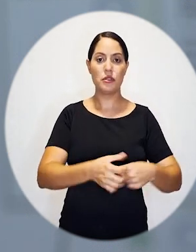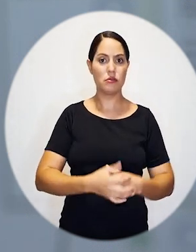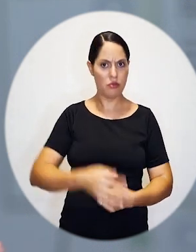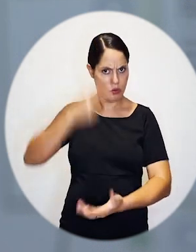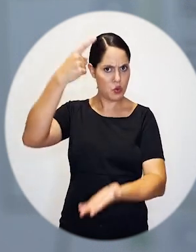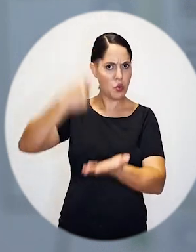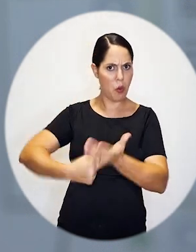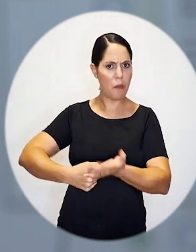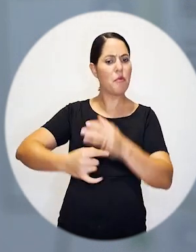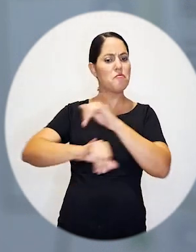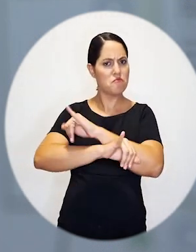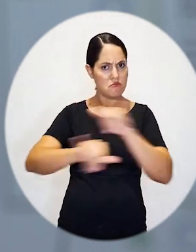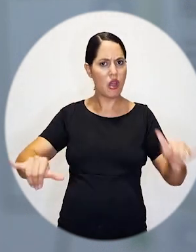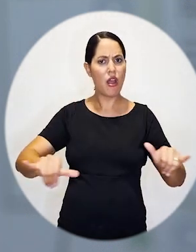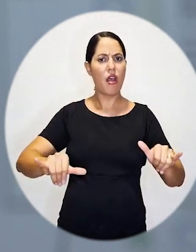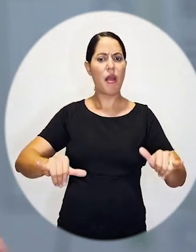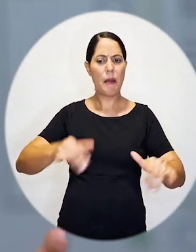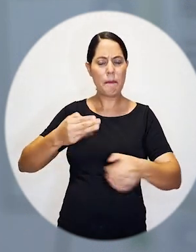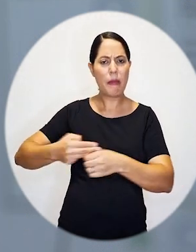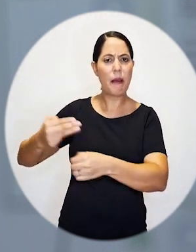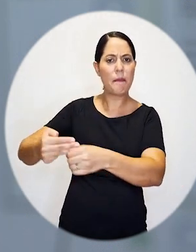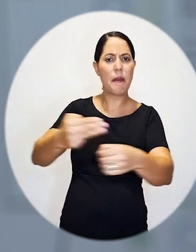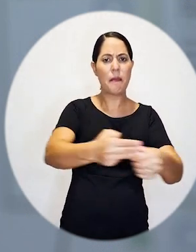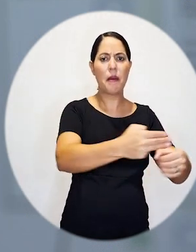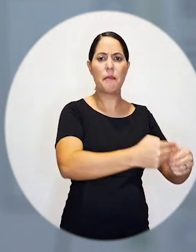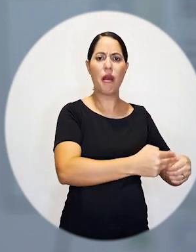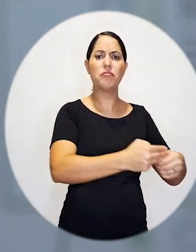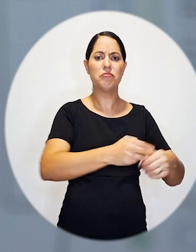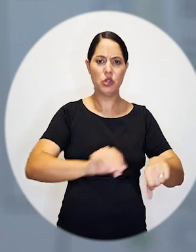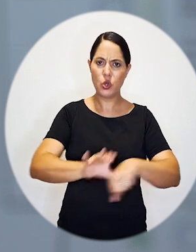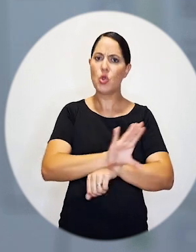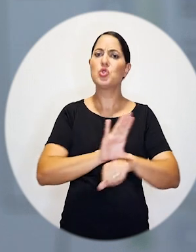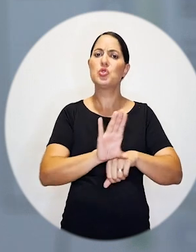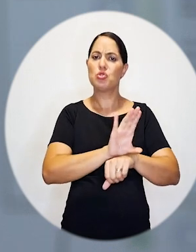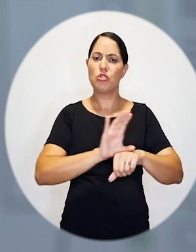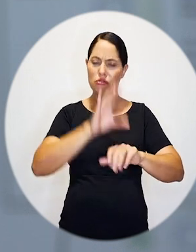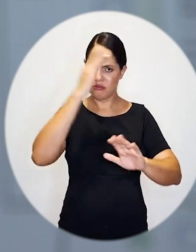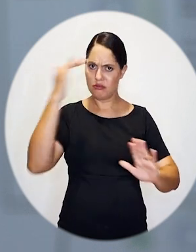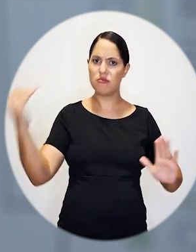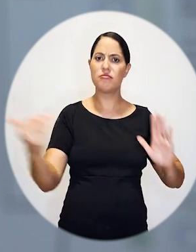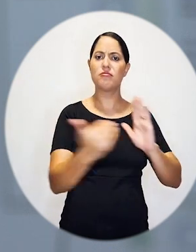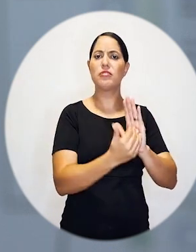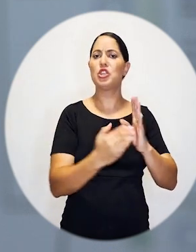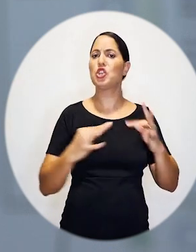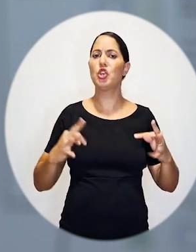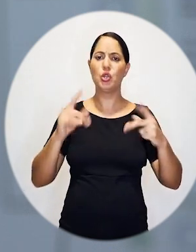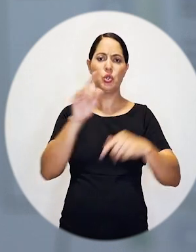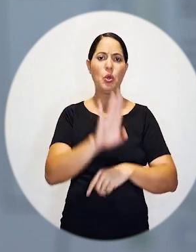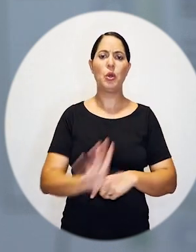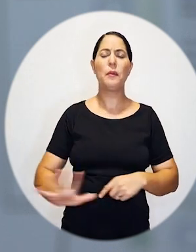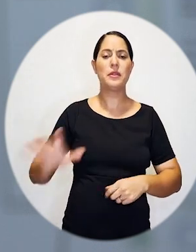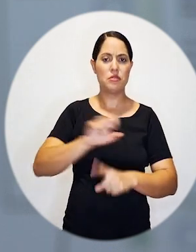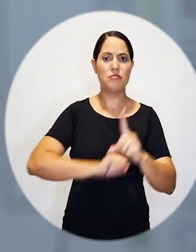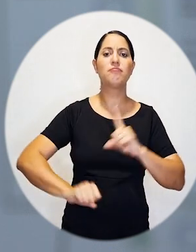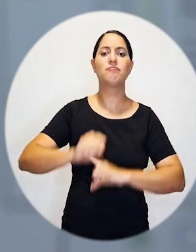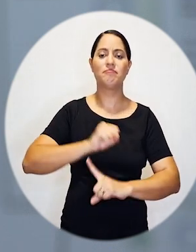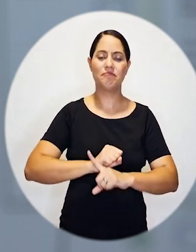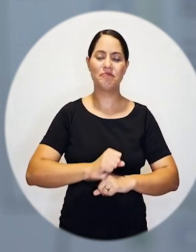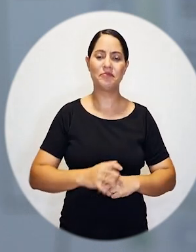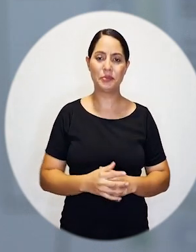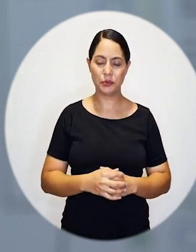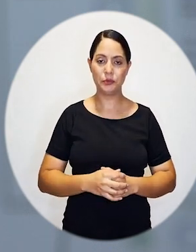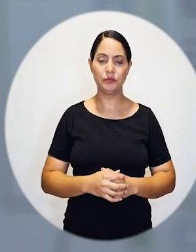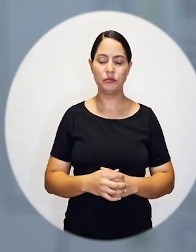Magna, reafirmando seu compromisso em garantir que os princípios constitucionais sejam respeitados e aplicados